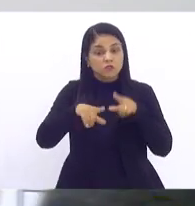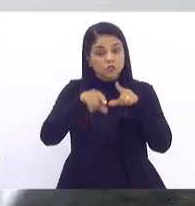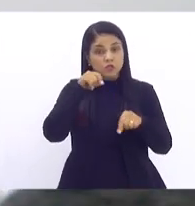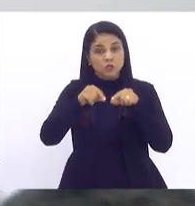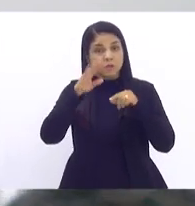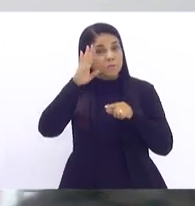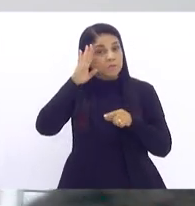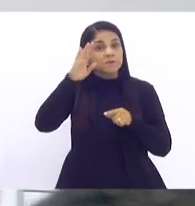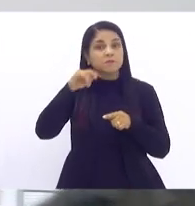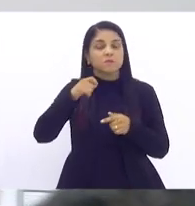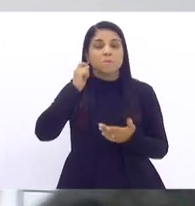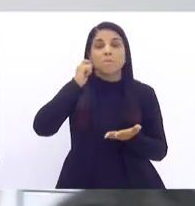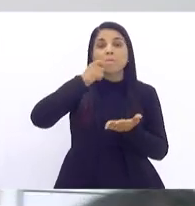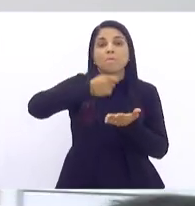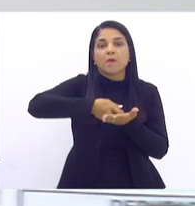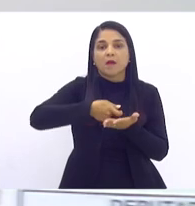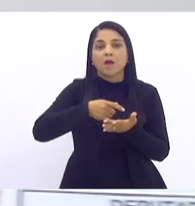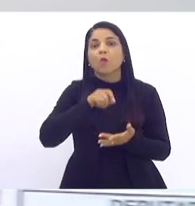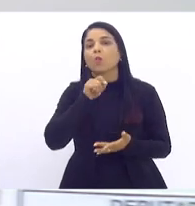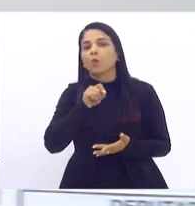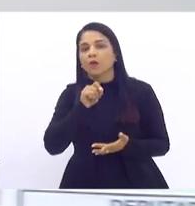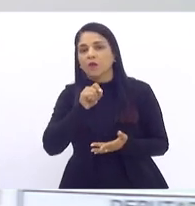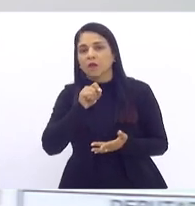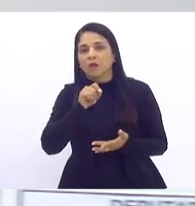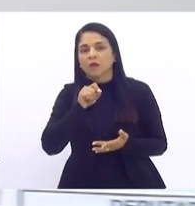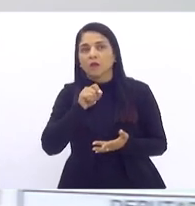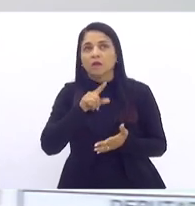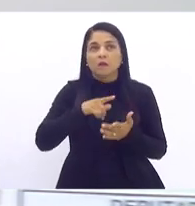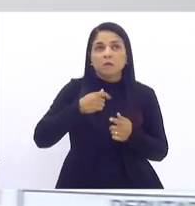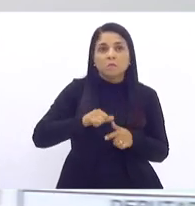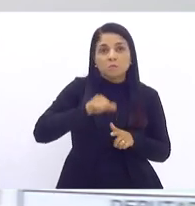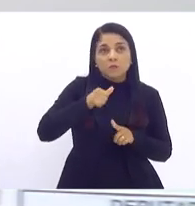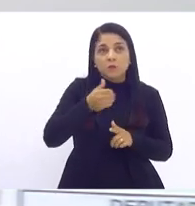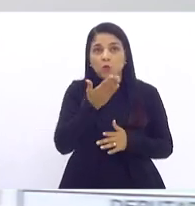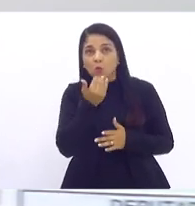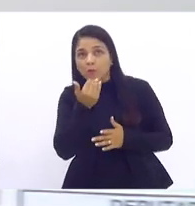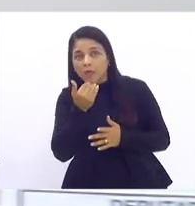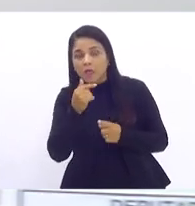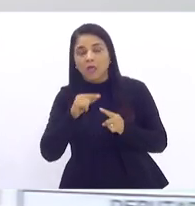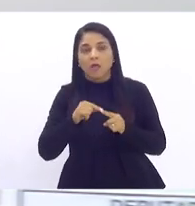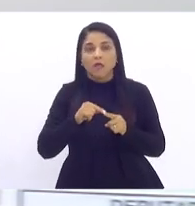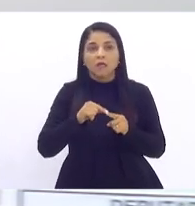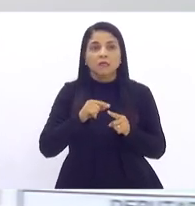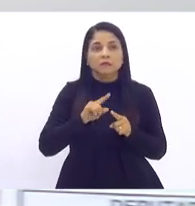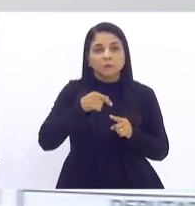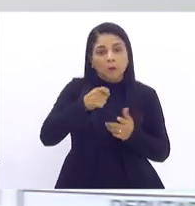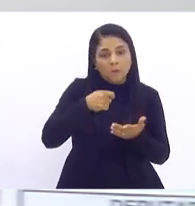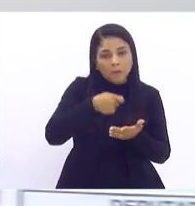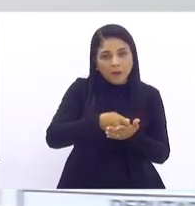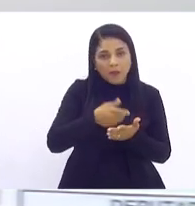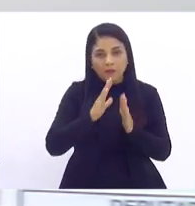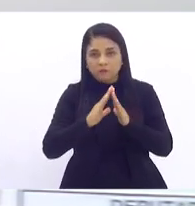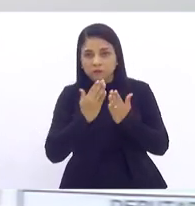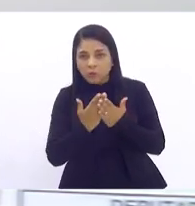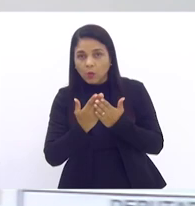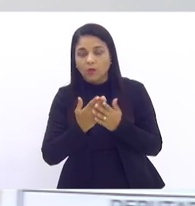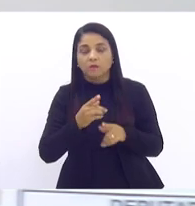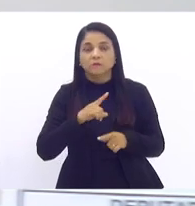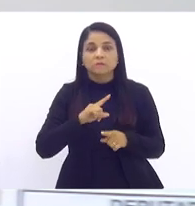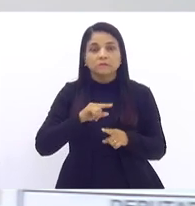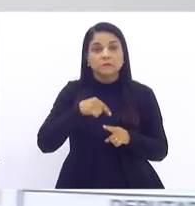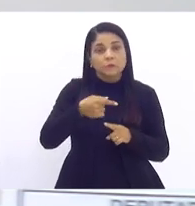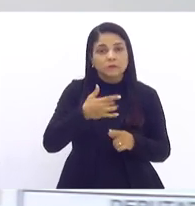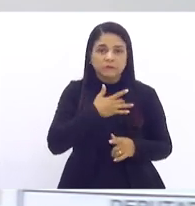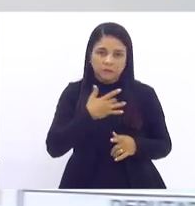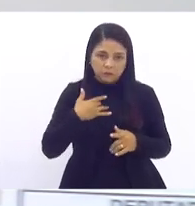vai pagar primeiro primeiro comer depois pagar o colégio do menino depois a saúde e aí por aí vai e